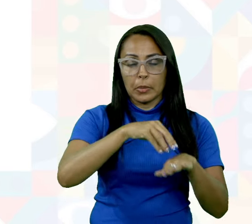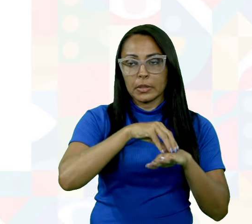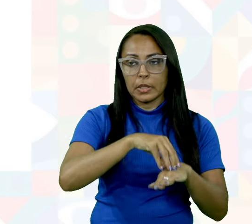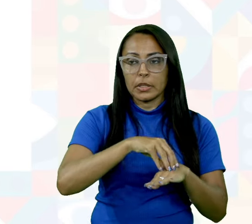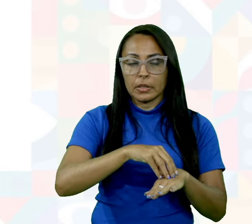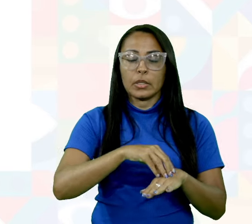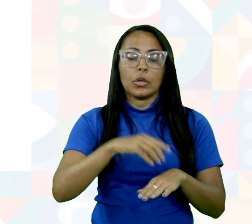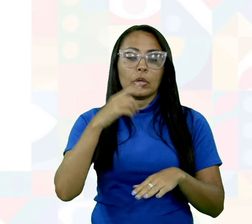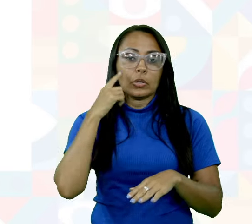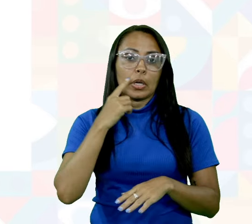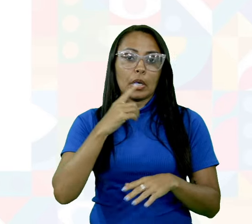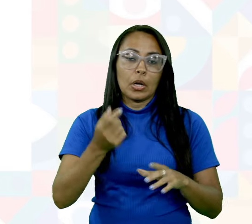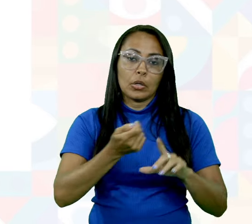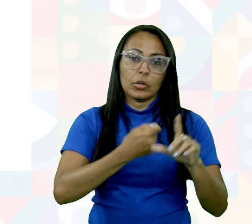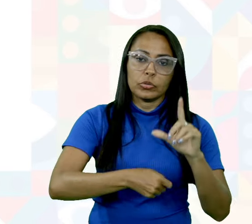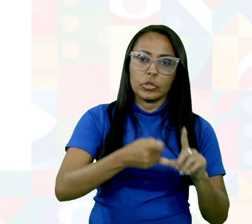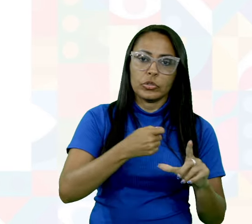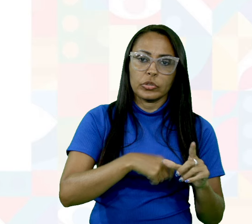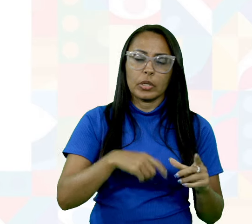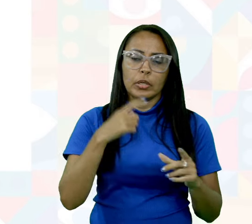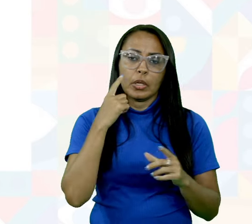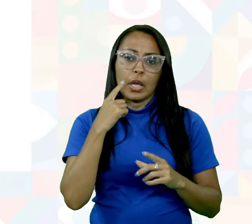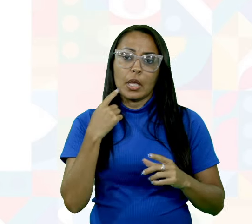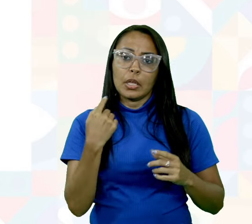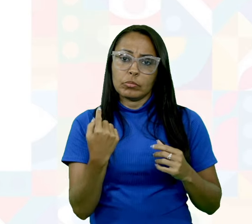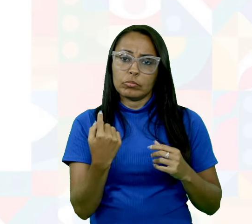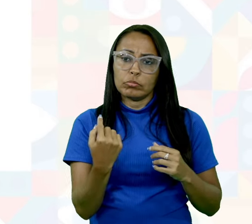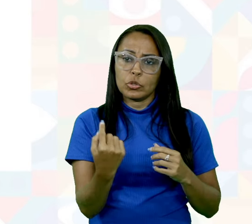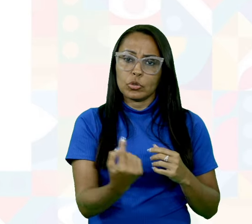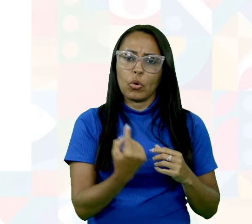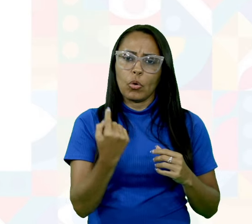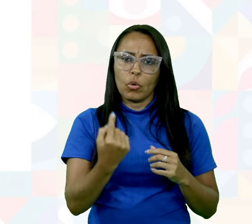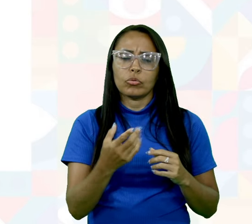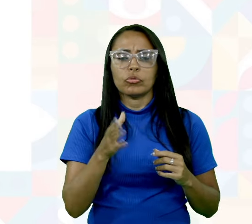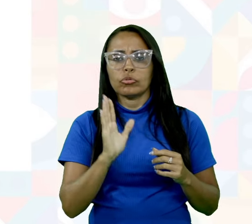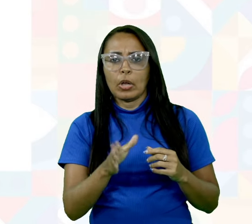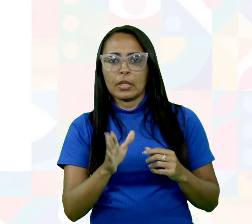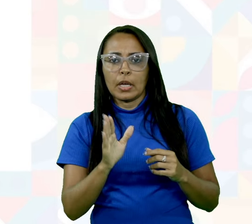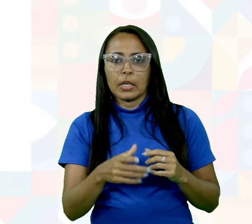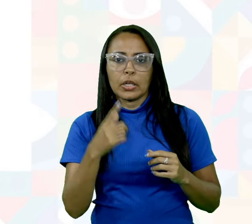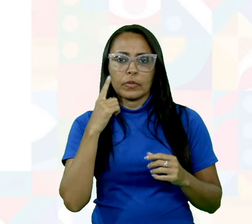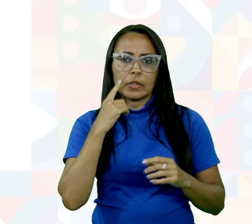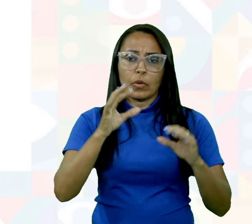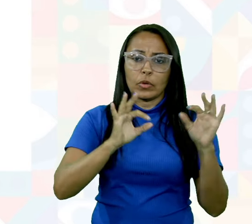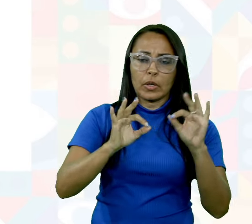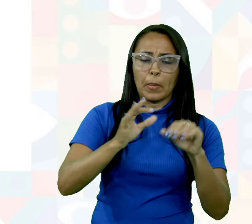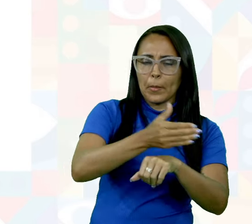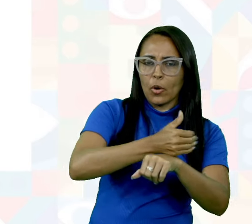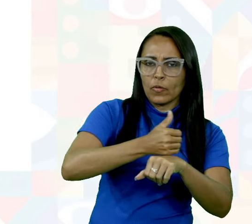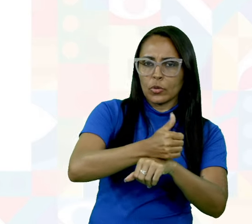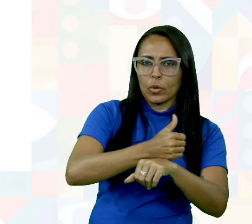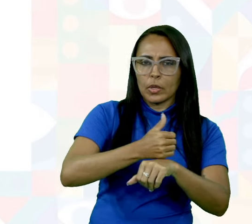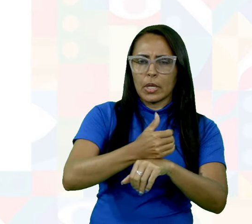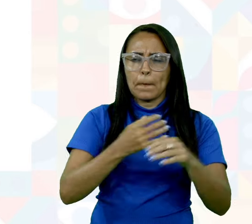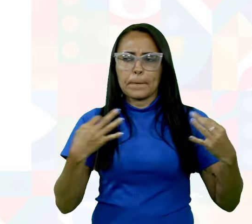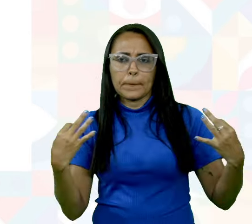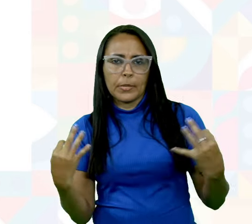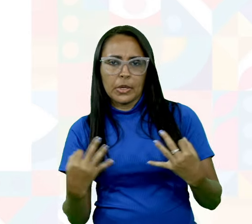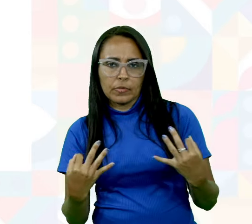em logística, isso por si só já lhe dá todas as condições de você se tornar um profissional qualificado no